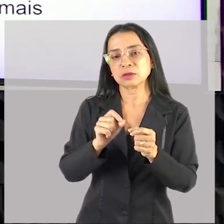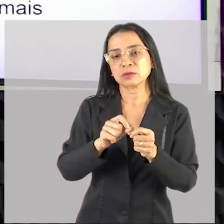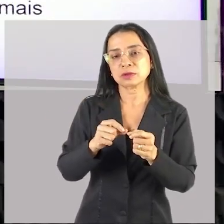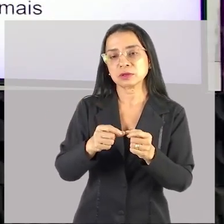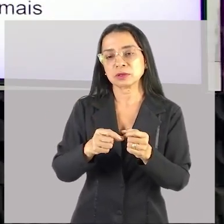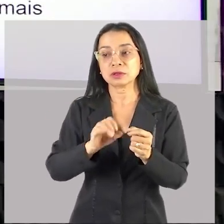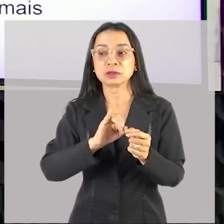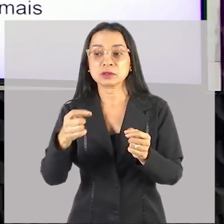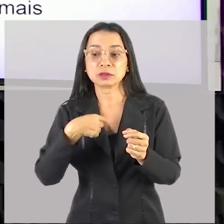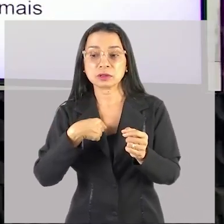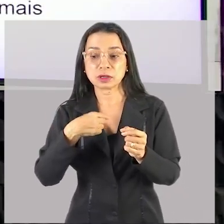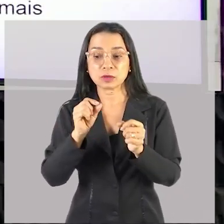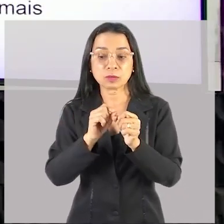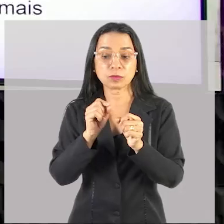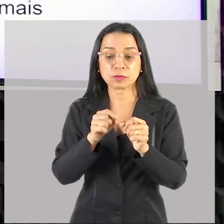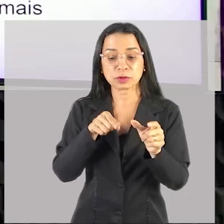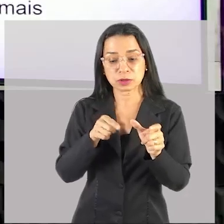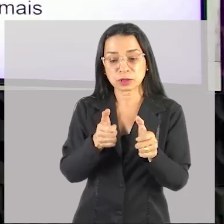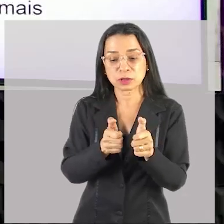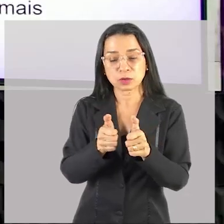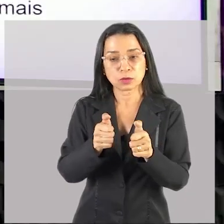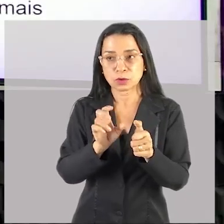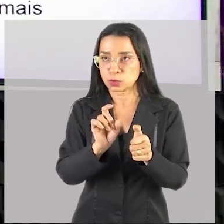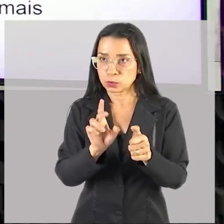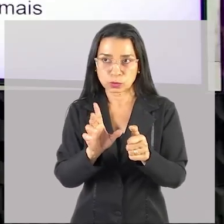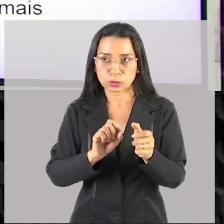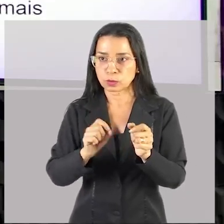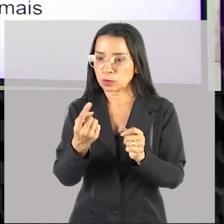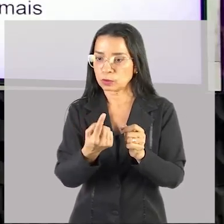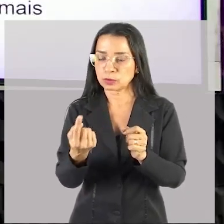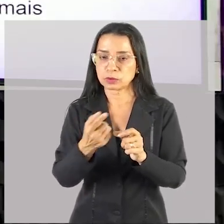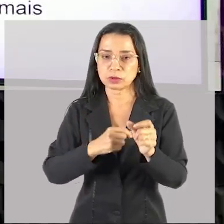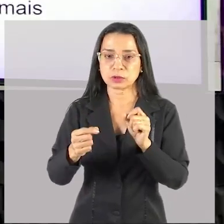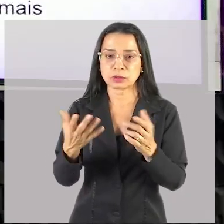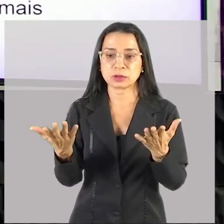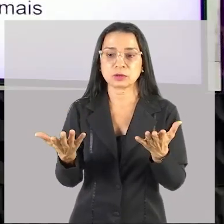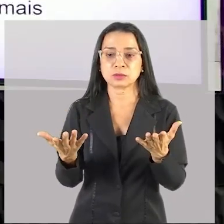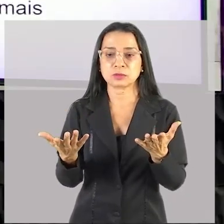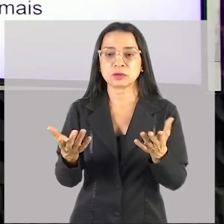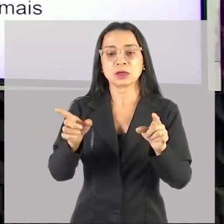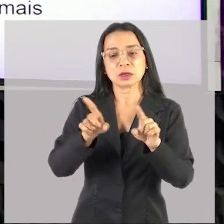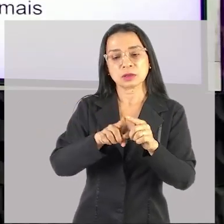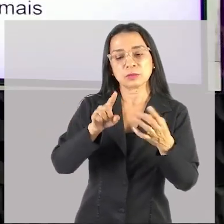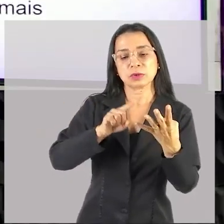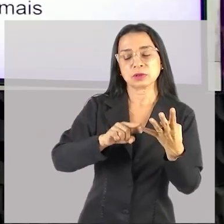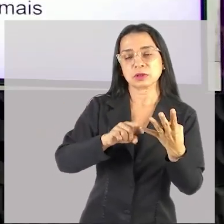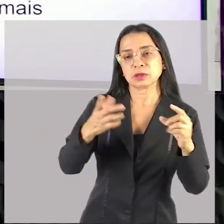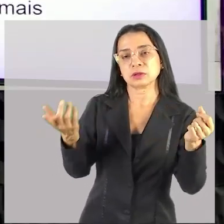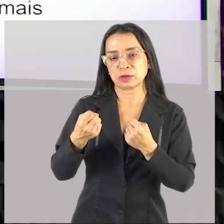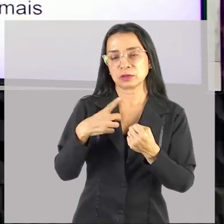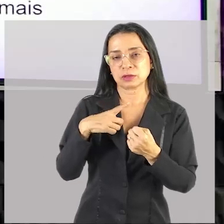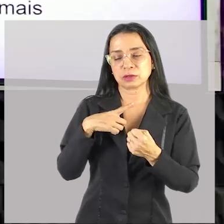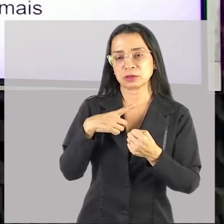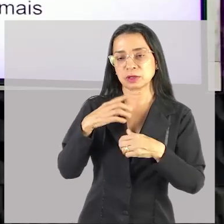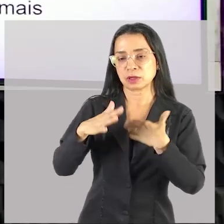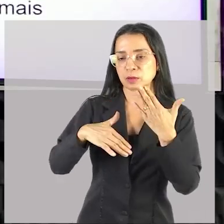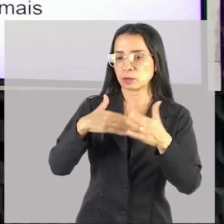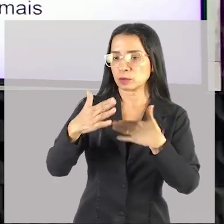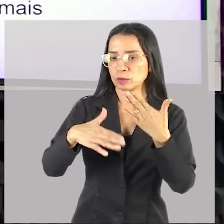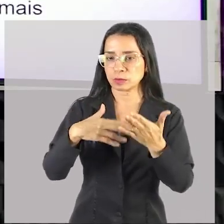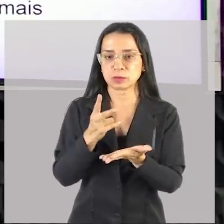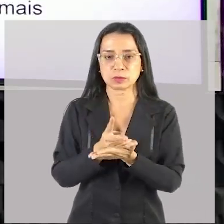causa formal, que é a forma de controle. Né? Tem a causa eficiente, que é